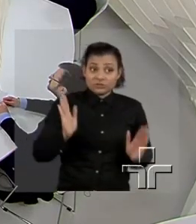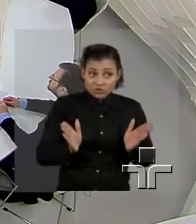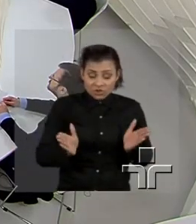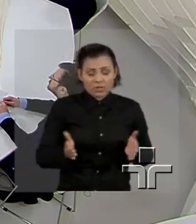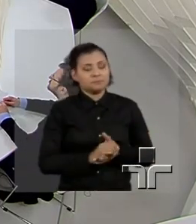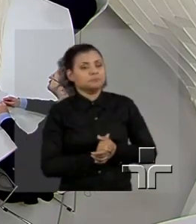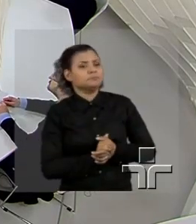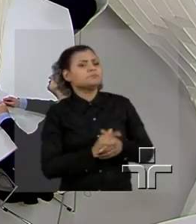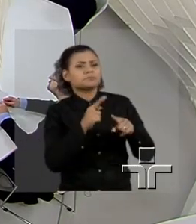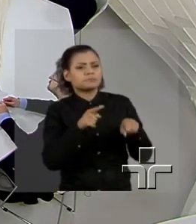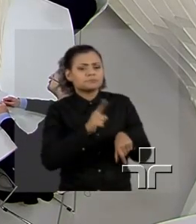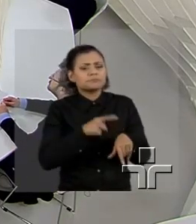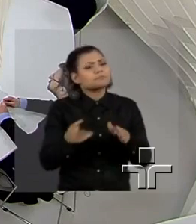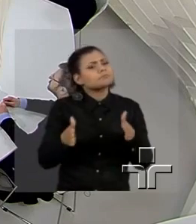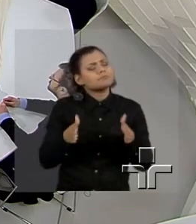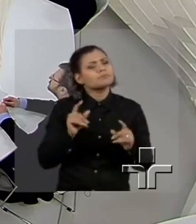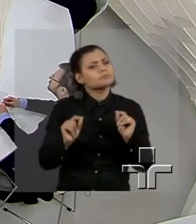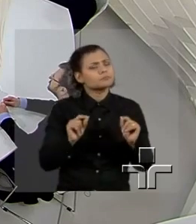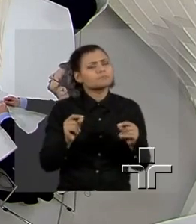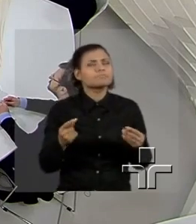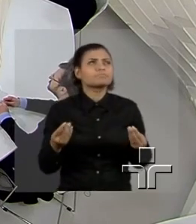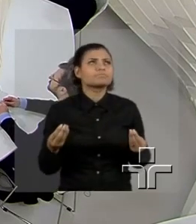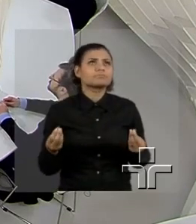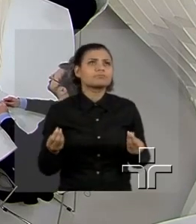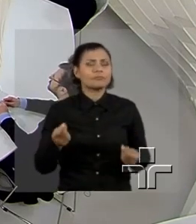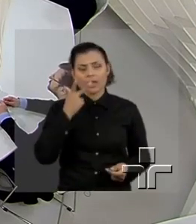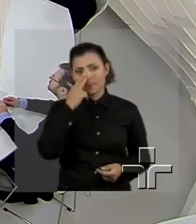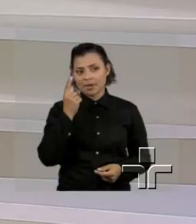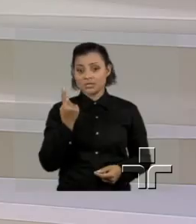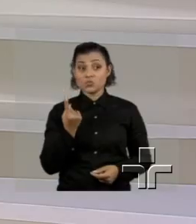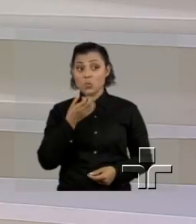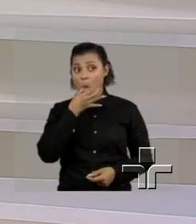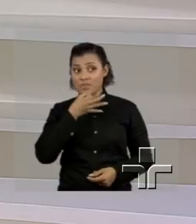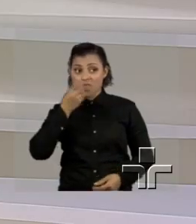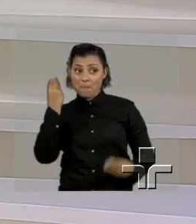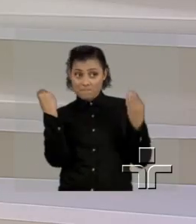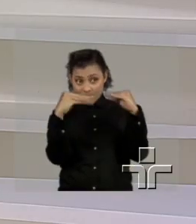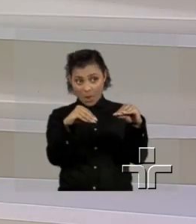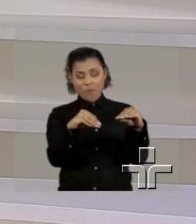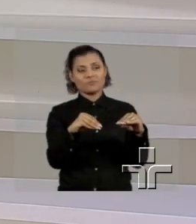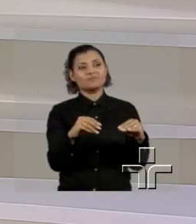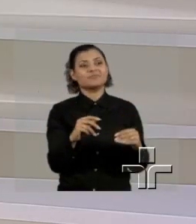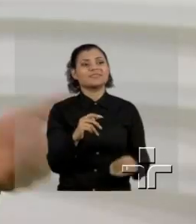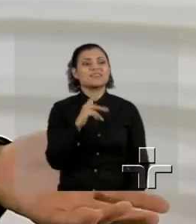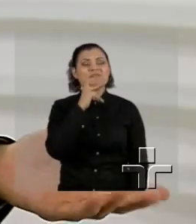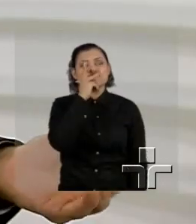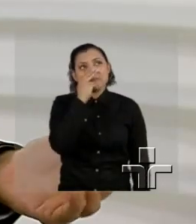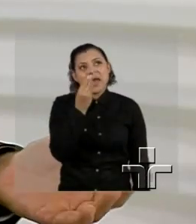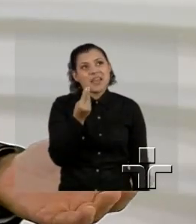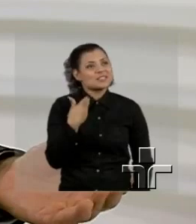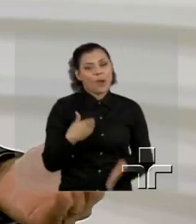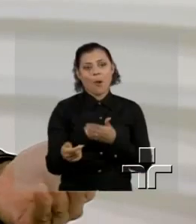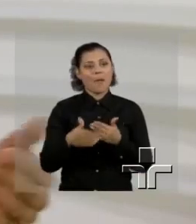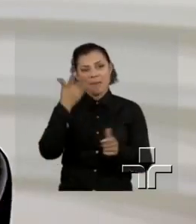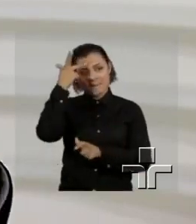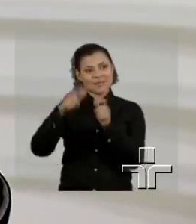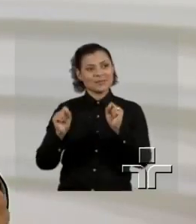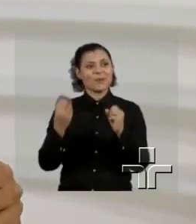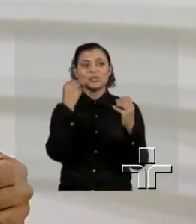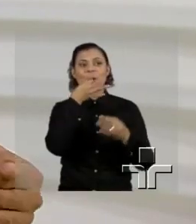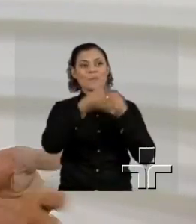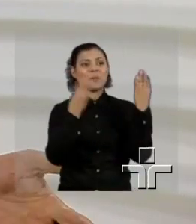comandante Pujol recentemente editar uma portaria disciplinando o uso das redes sociais pelos militares. Ou seja,